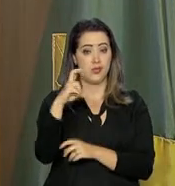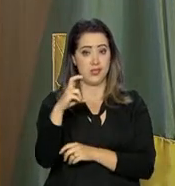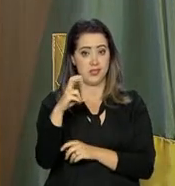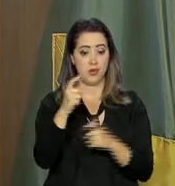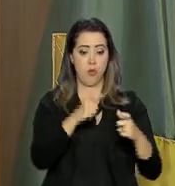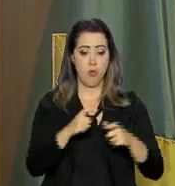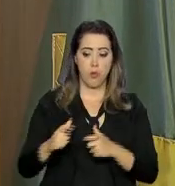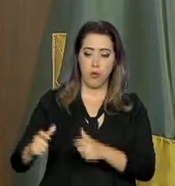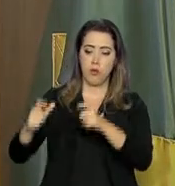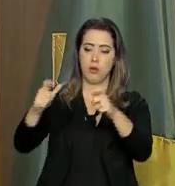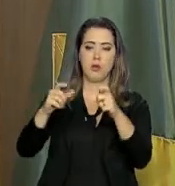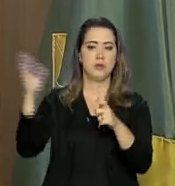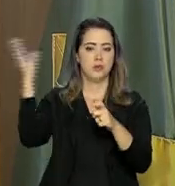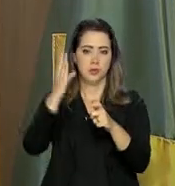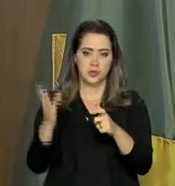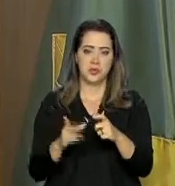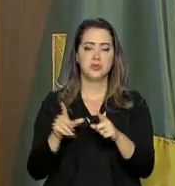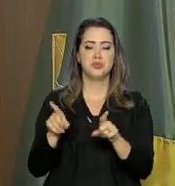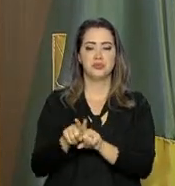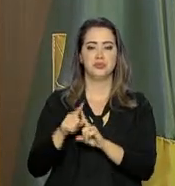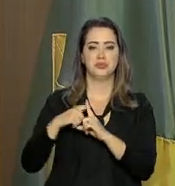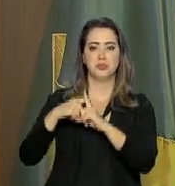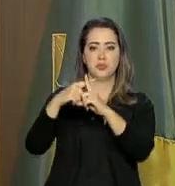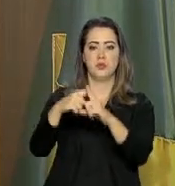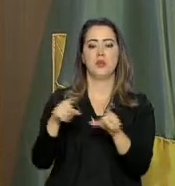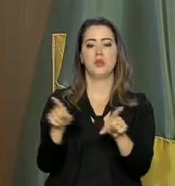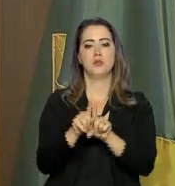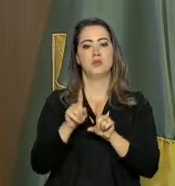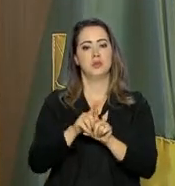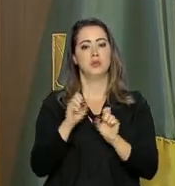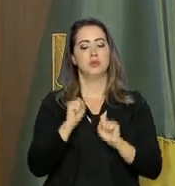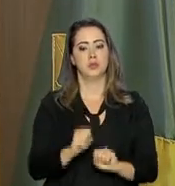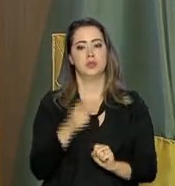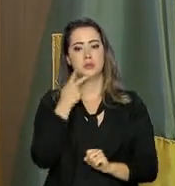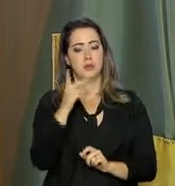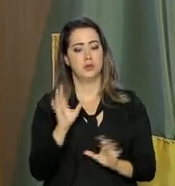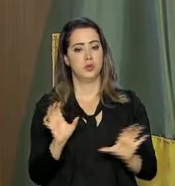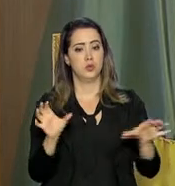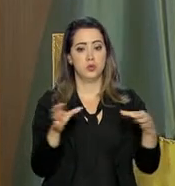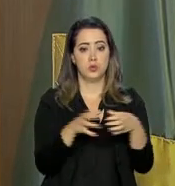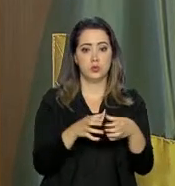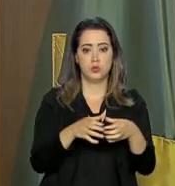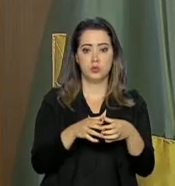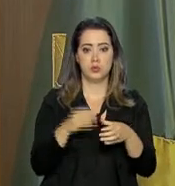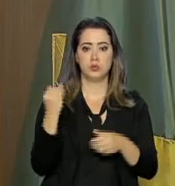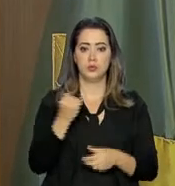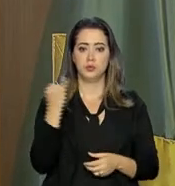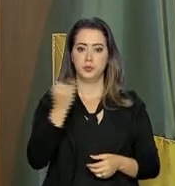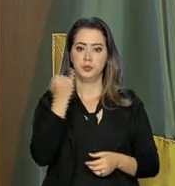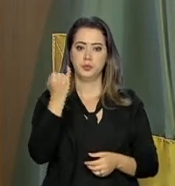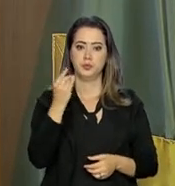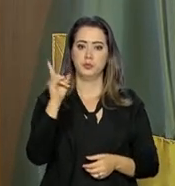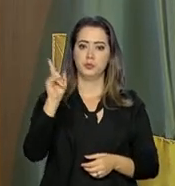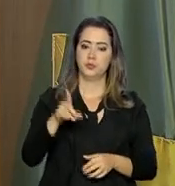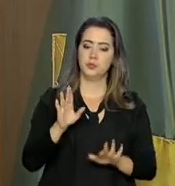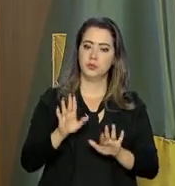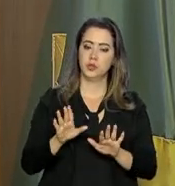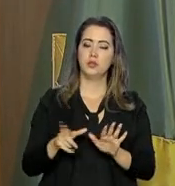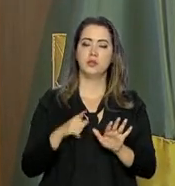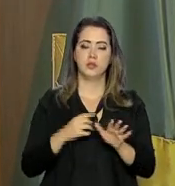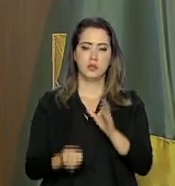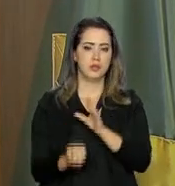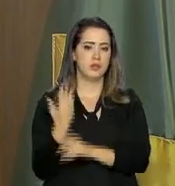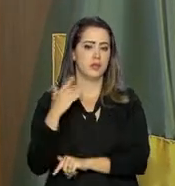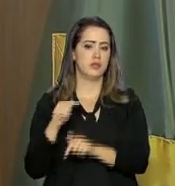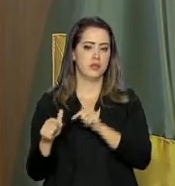positivo e nós também podemos destacar como os setores é interessante que geraram bastante